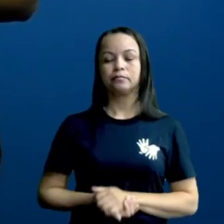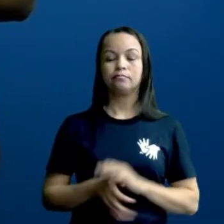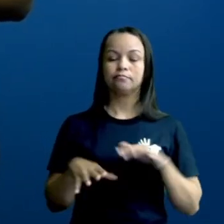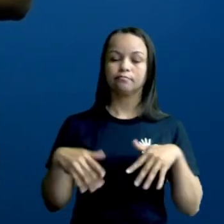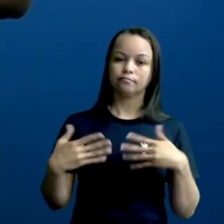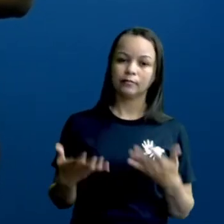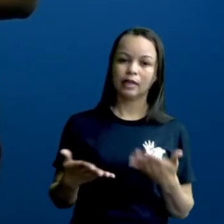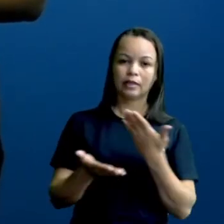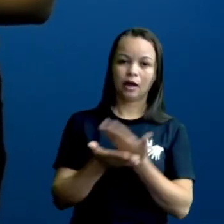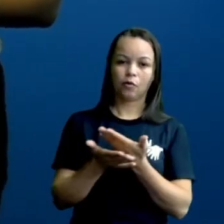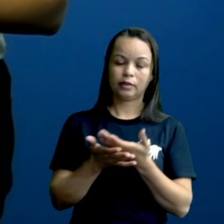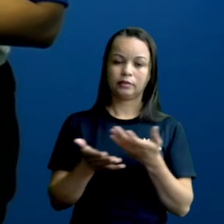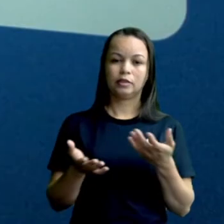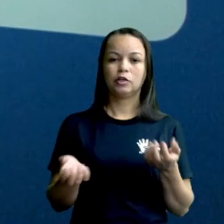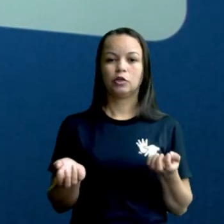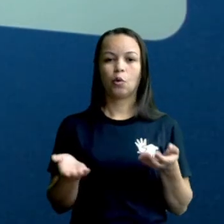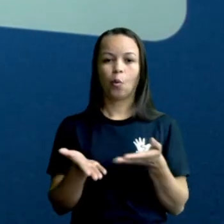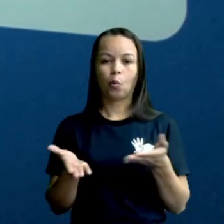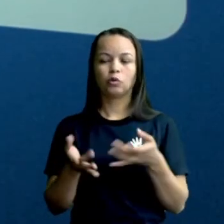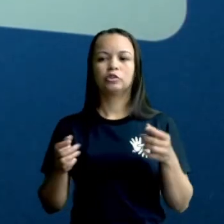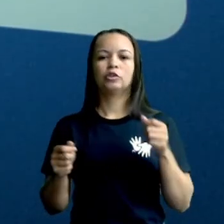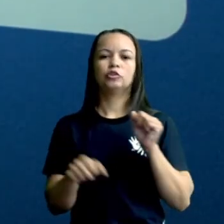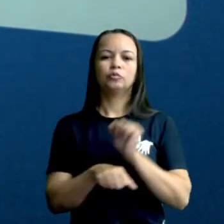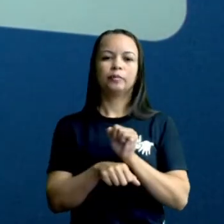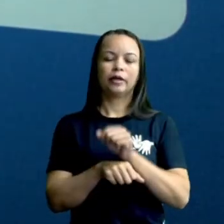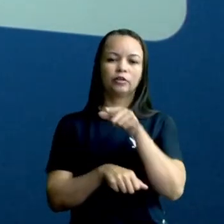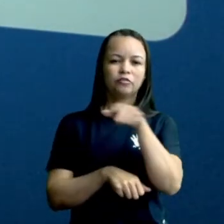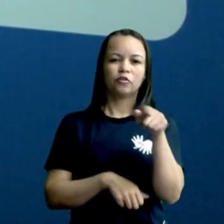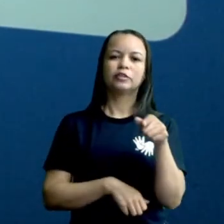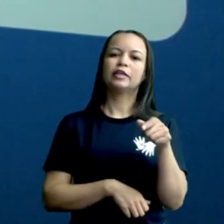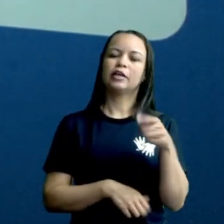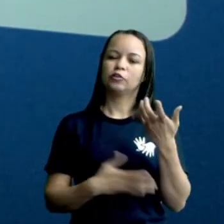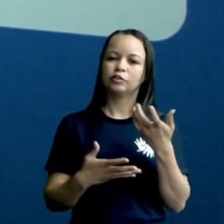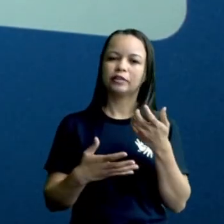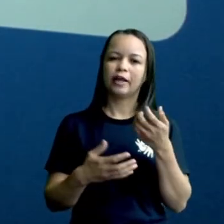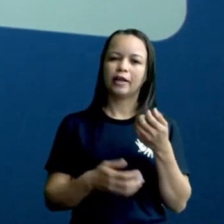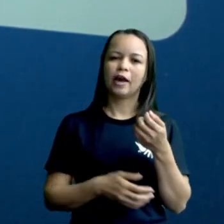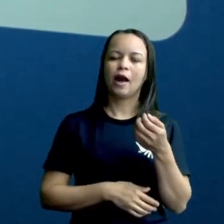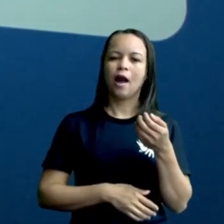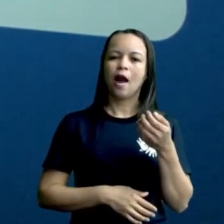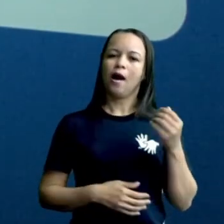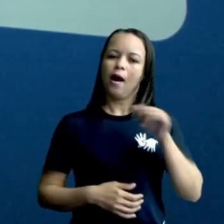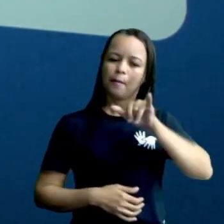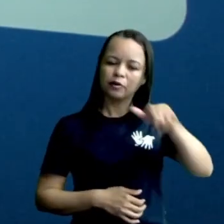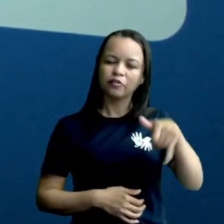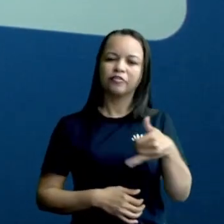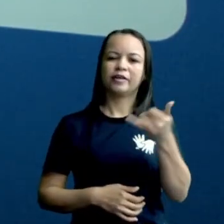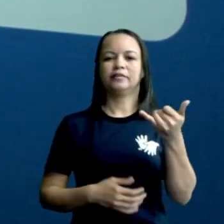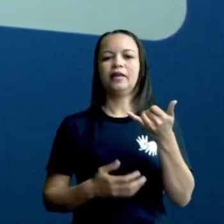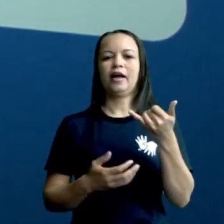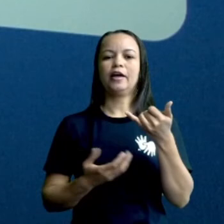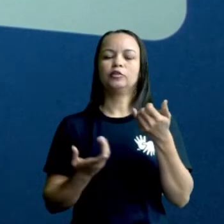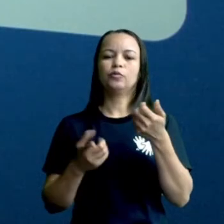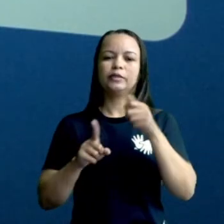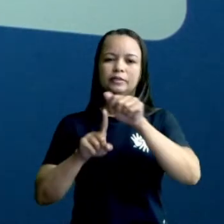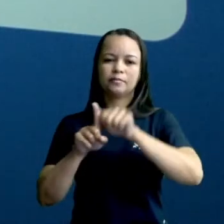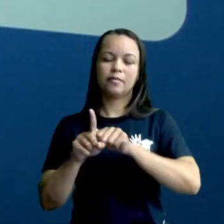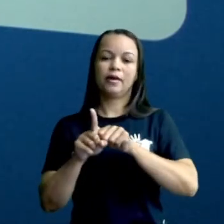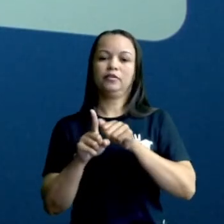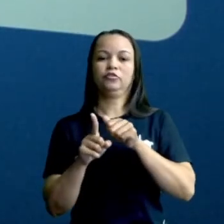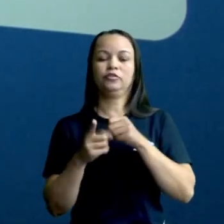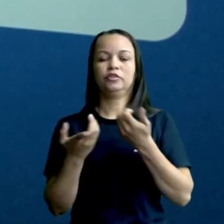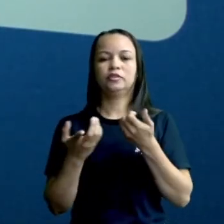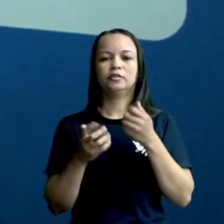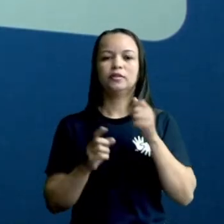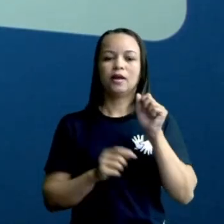espero que vocês tenham gostado, eu espero que vocês tenham curtido esse mês de agosto. A gente trabalhou com todo carinho esses temas para